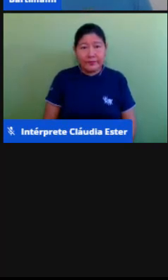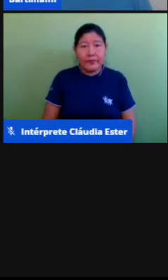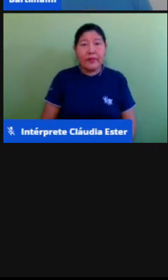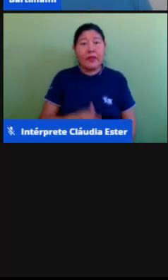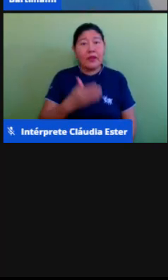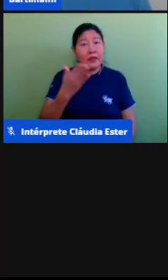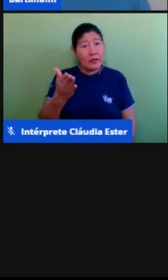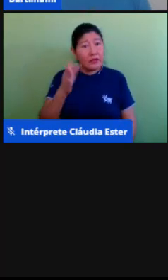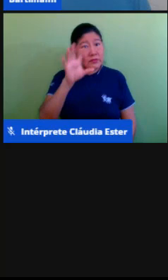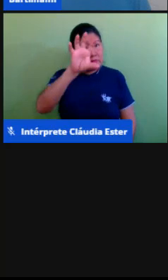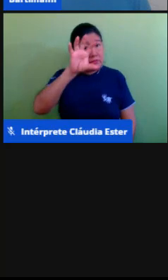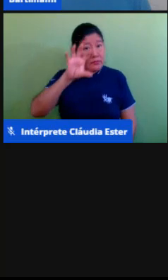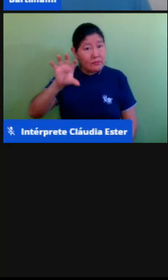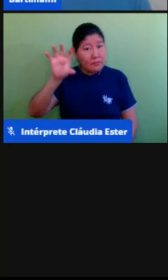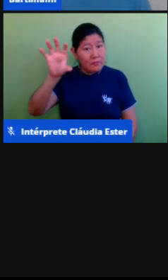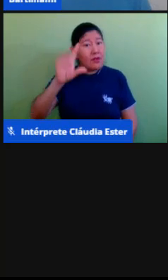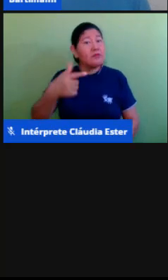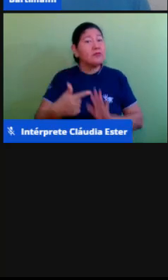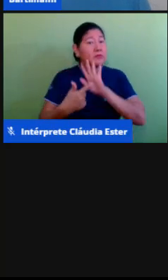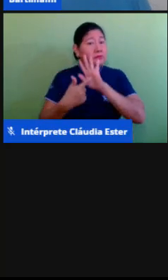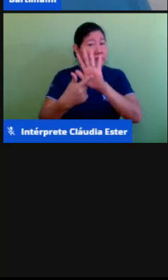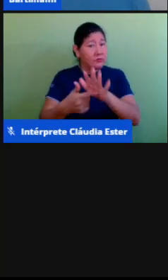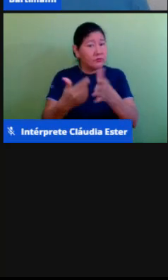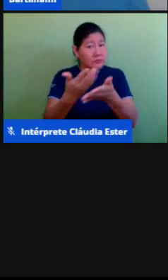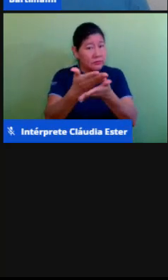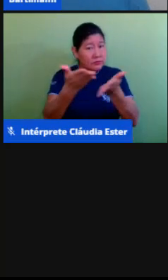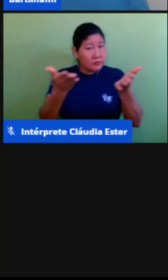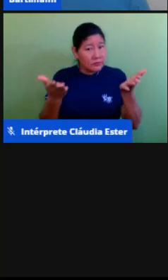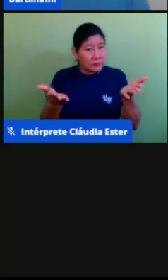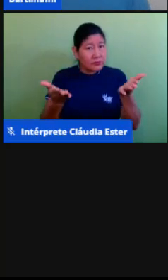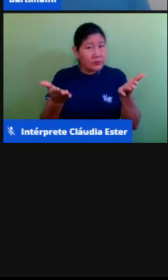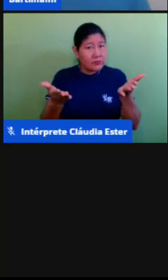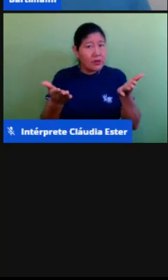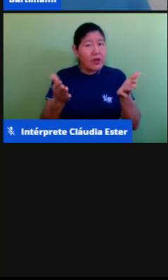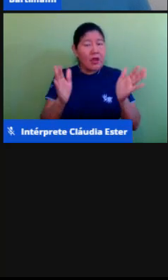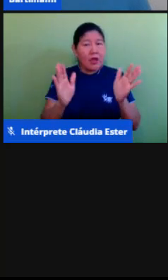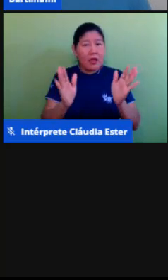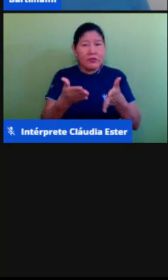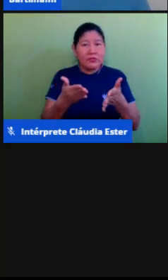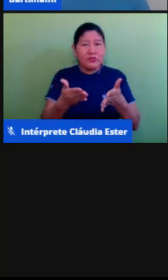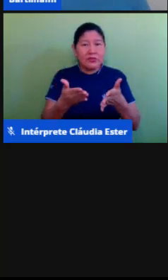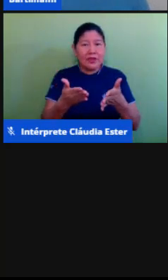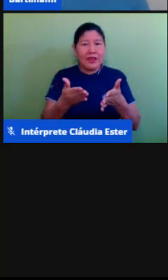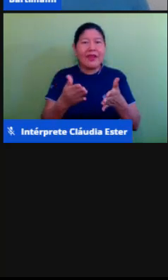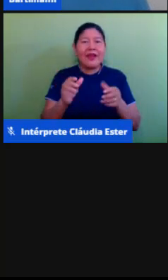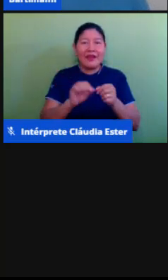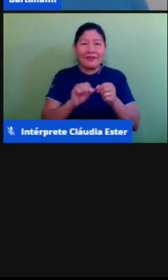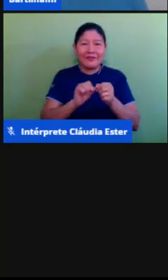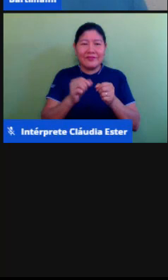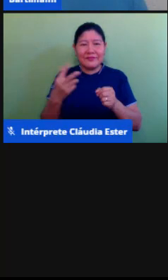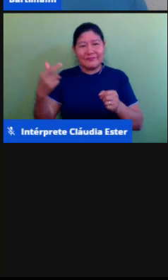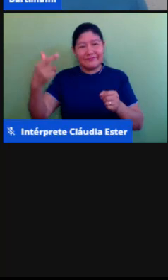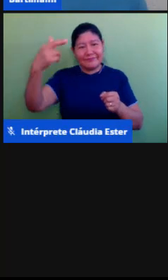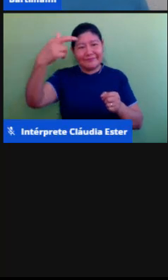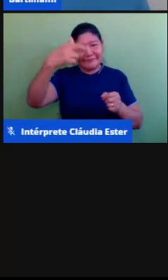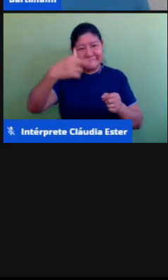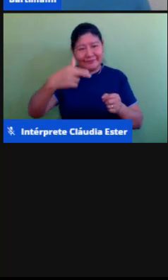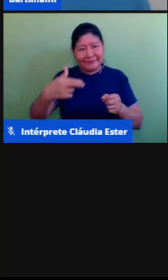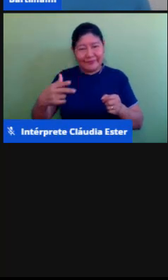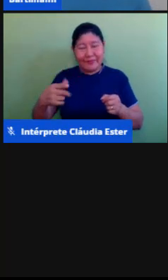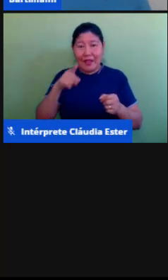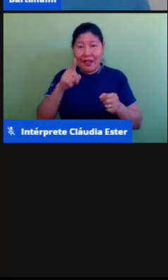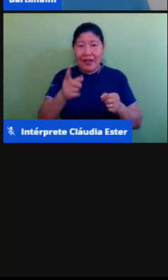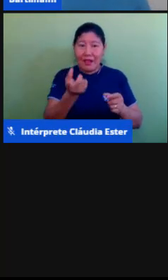Esse mapa que eu coloco na tela para vocês já é uma aplicação do recorte territorial que eu falei. Lá eu